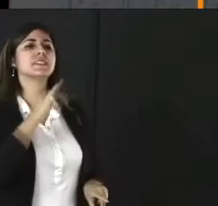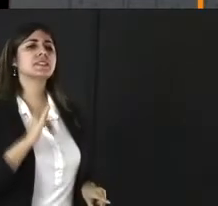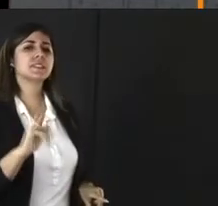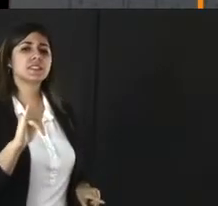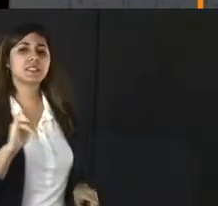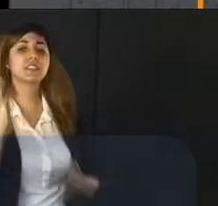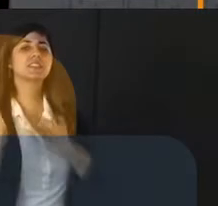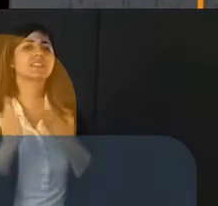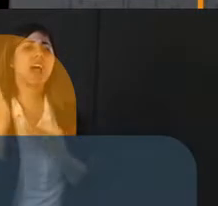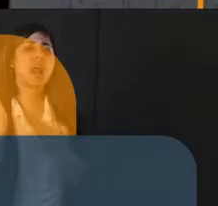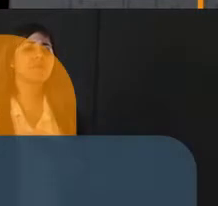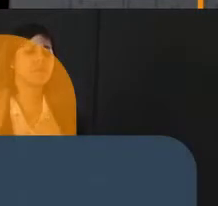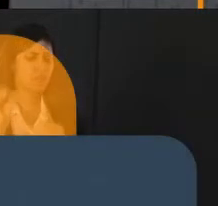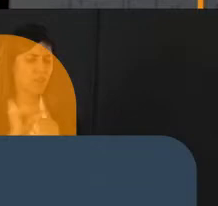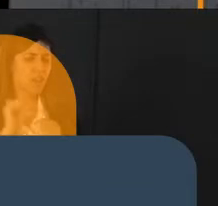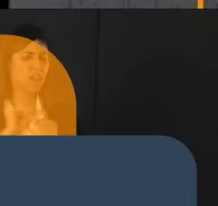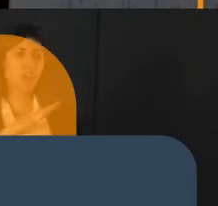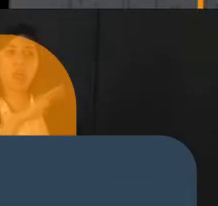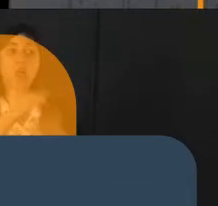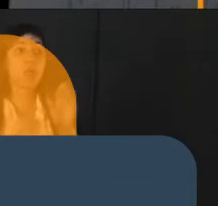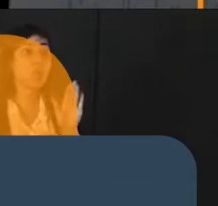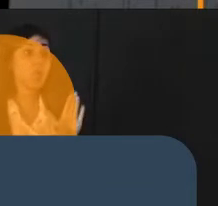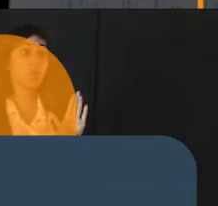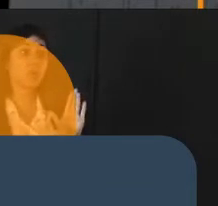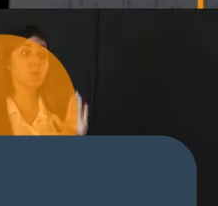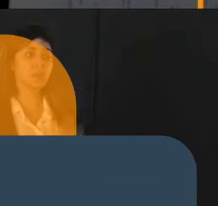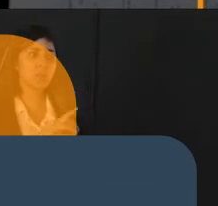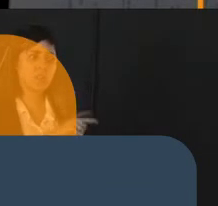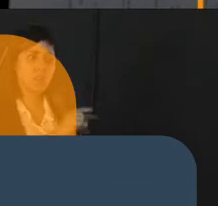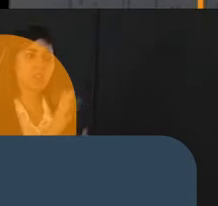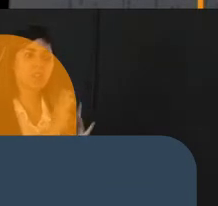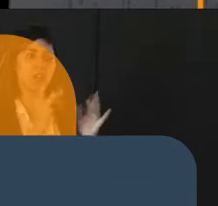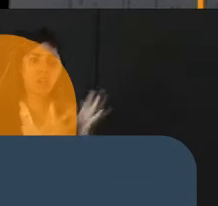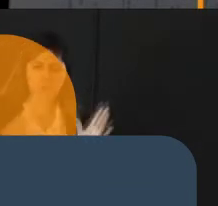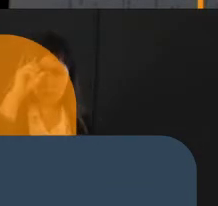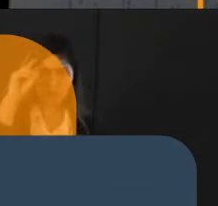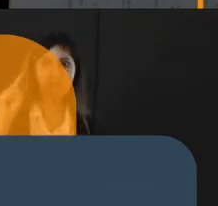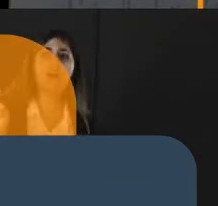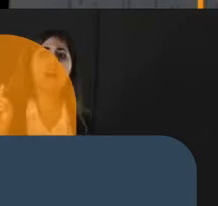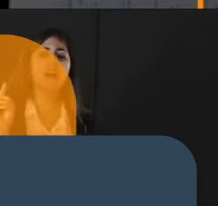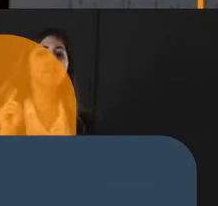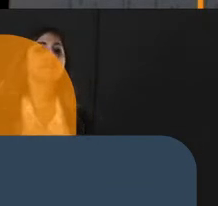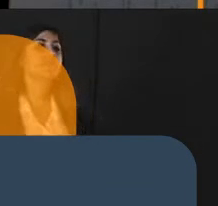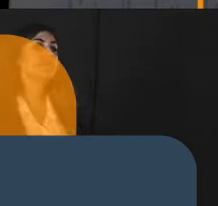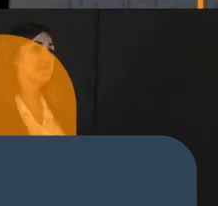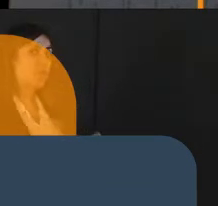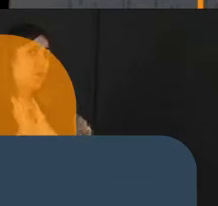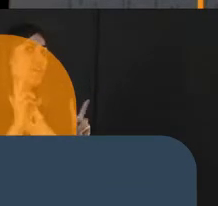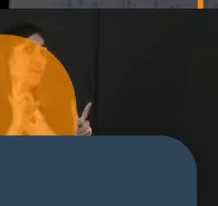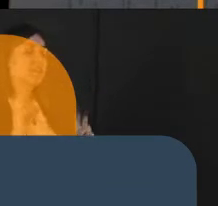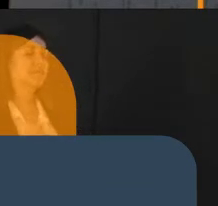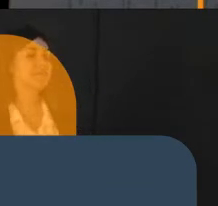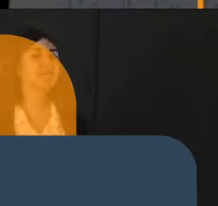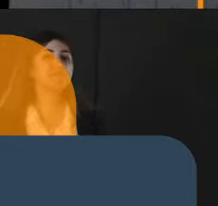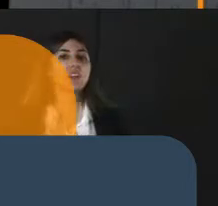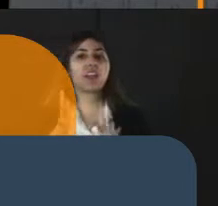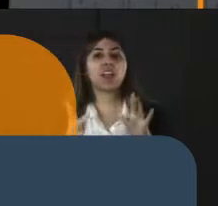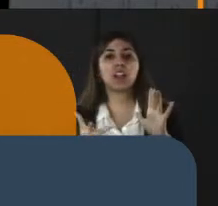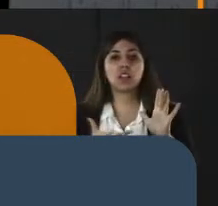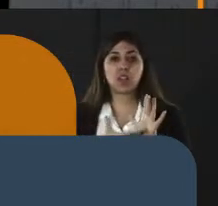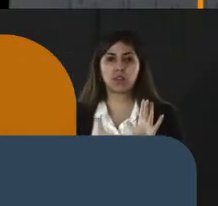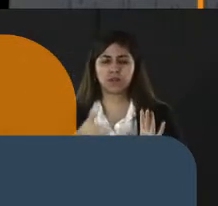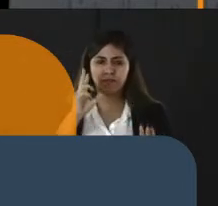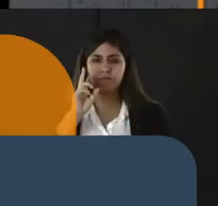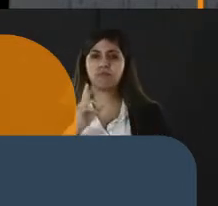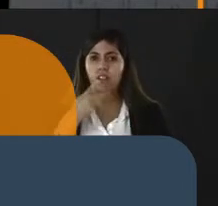fazei tudo o que ele e estavam ali seis talhas de pedra que os judeus